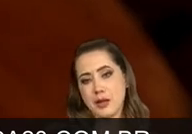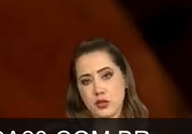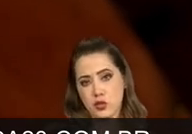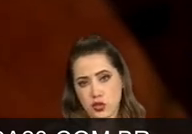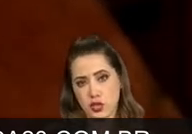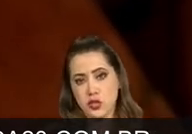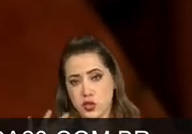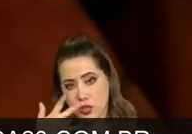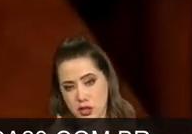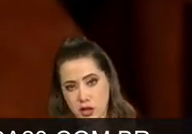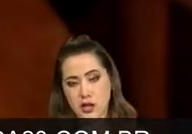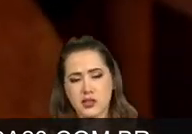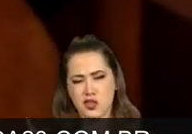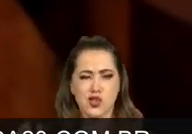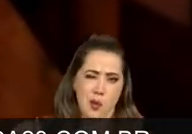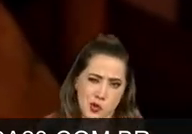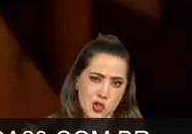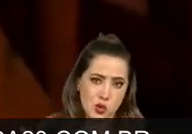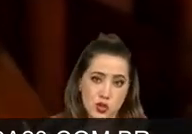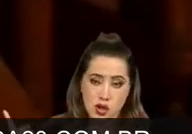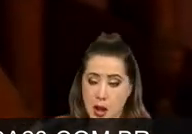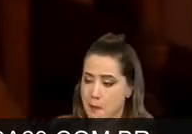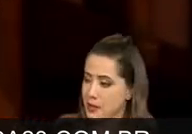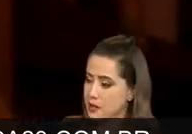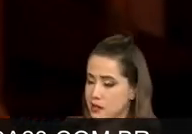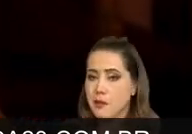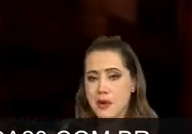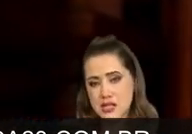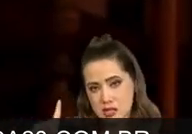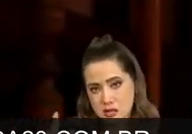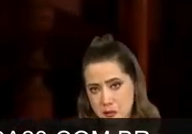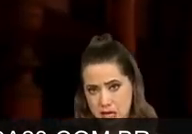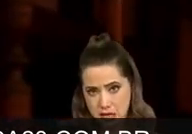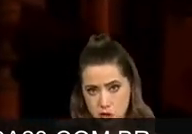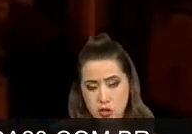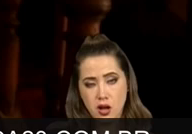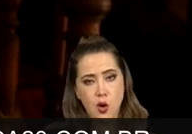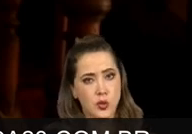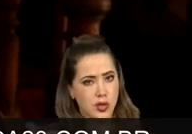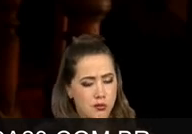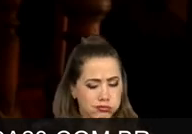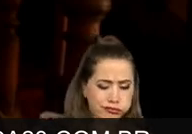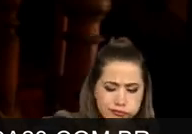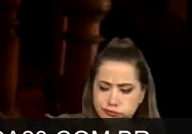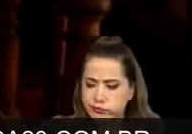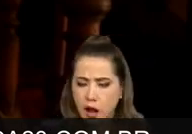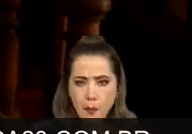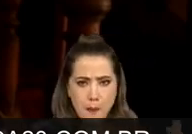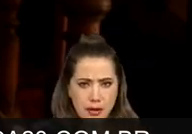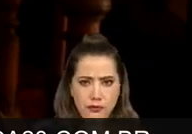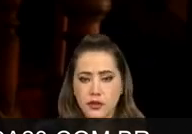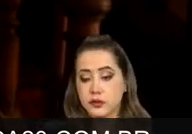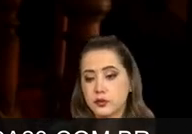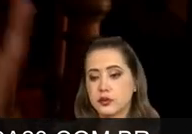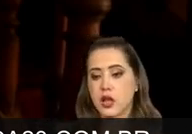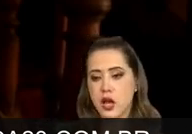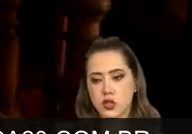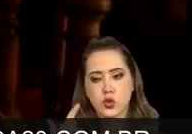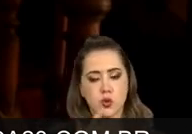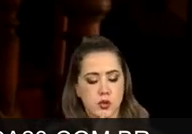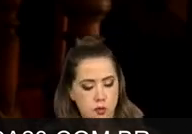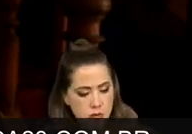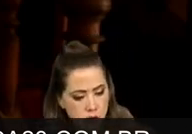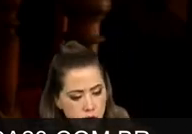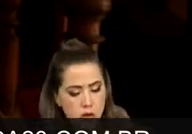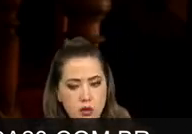pediatra aposentada Miriam Santos o trabalho ardo deu frutos a gente foi melhorando e colocando